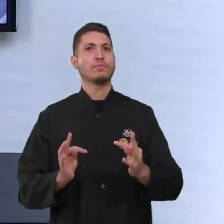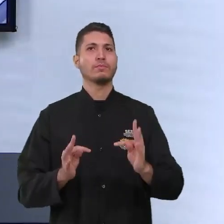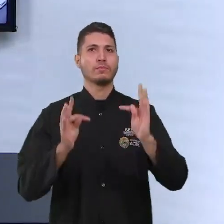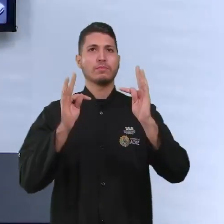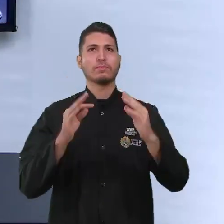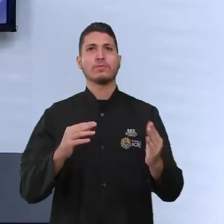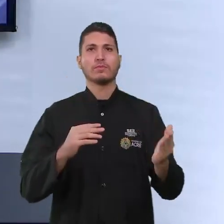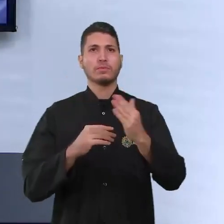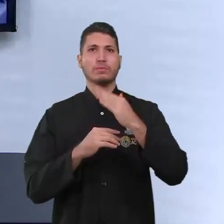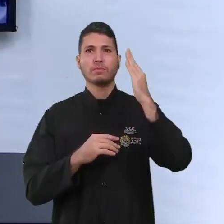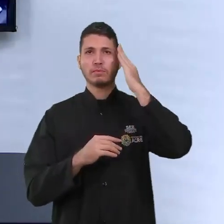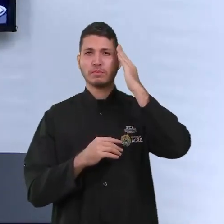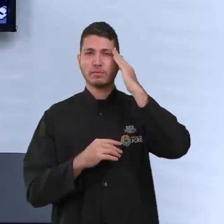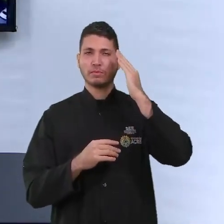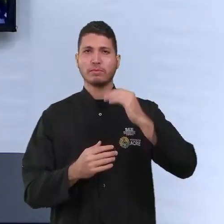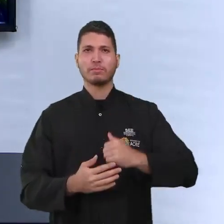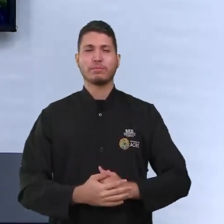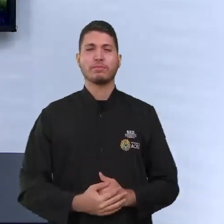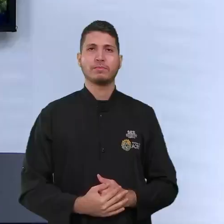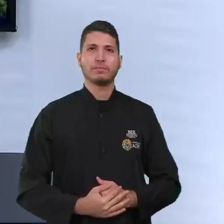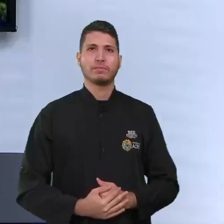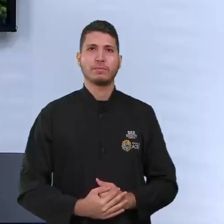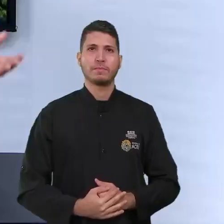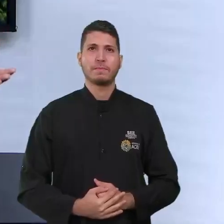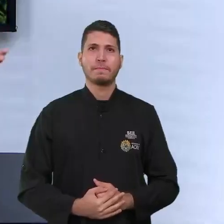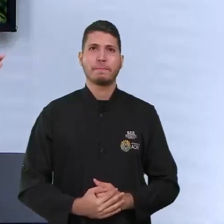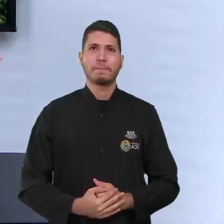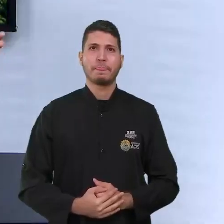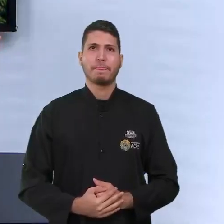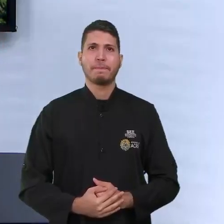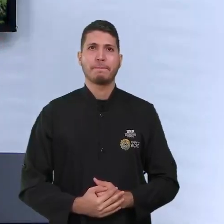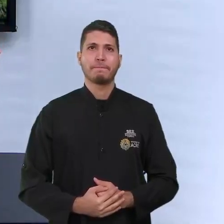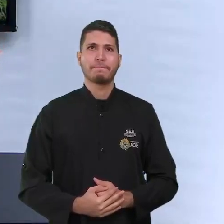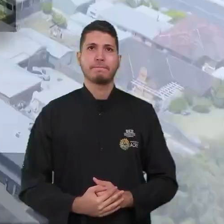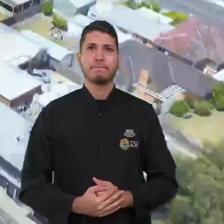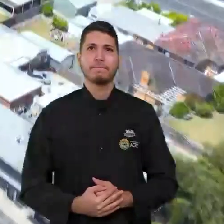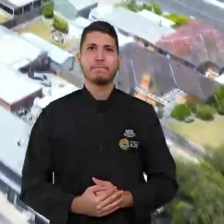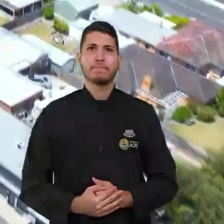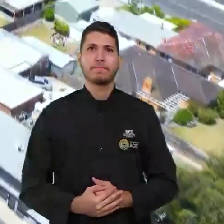Vamos entender, então, o que são esses países? Bem,